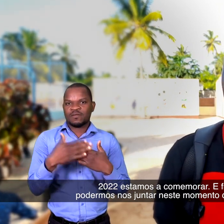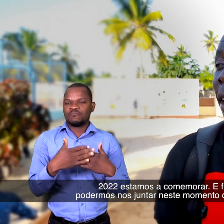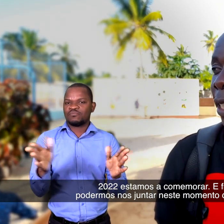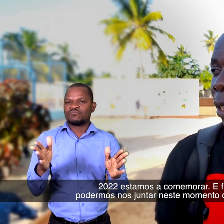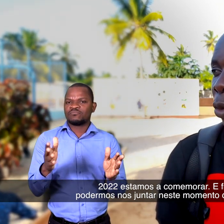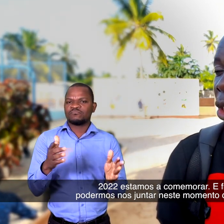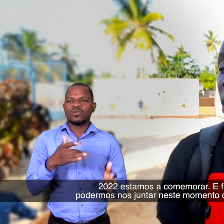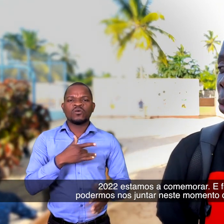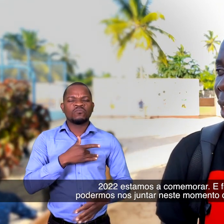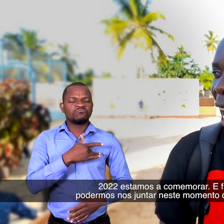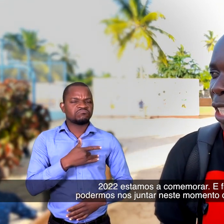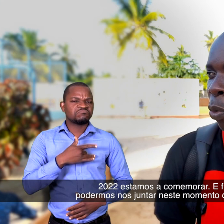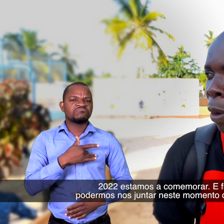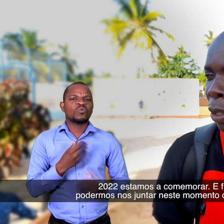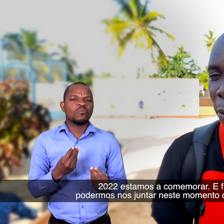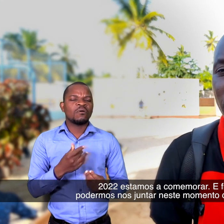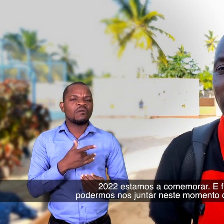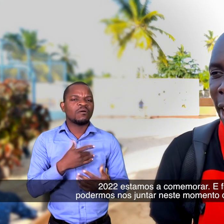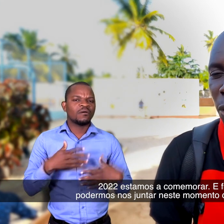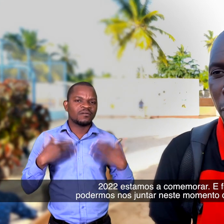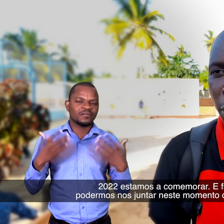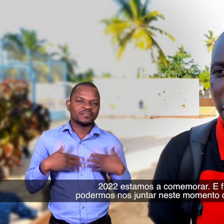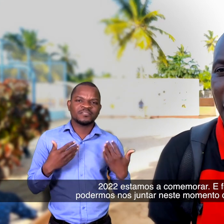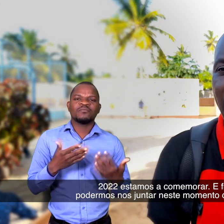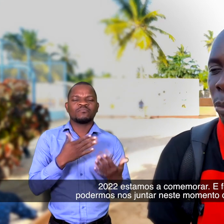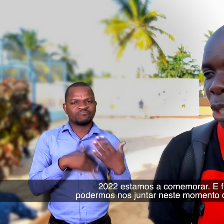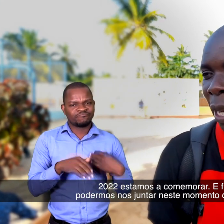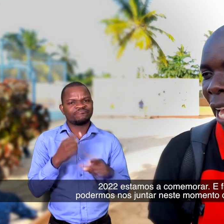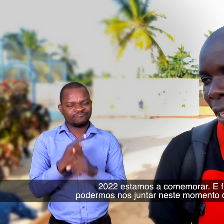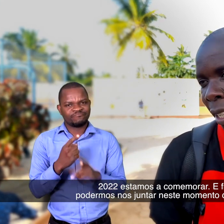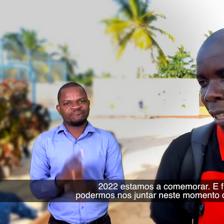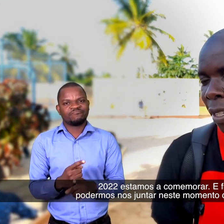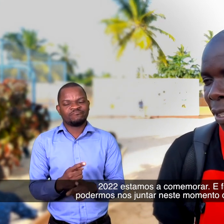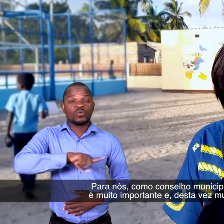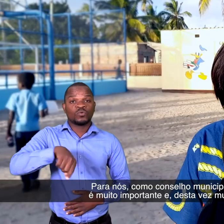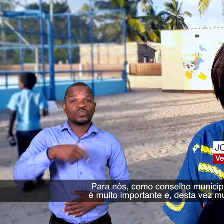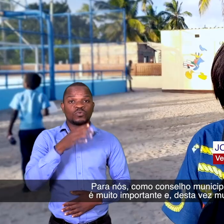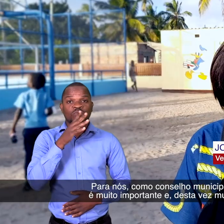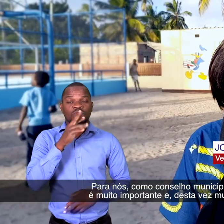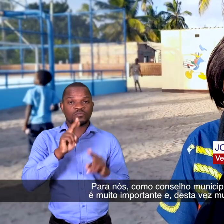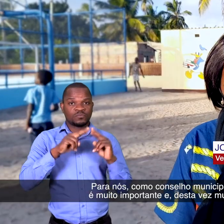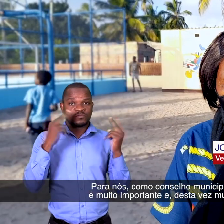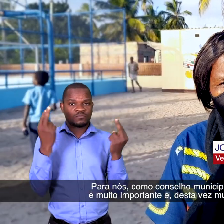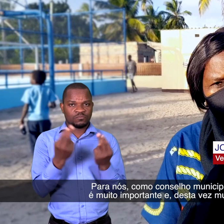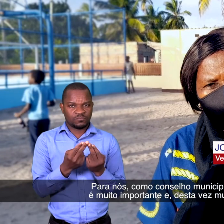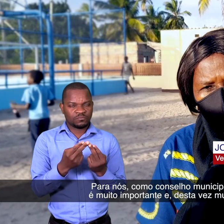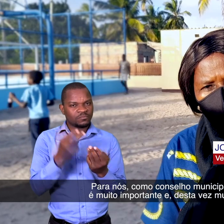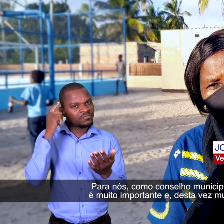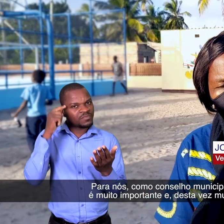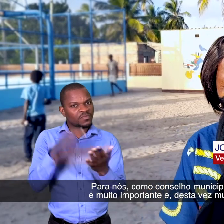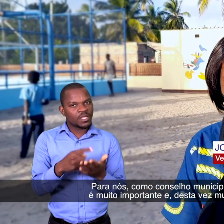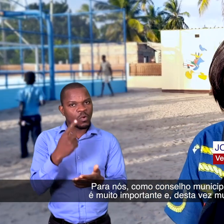a nos sentir felizes em nos juntar este momento, em viver este momento que já era muito de esperar. Para nós, como Conselho